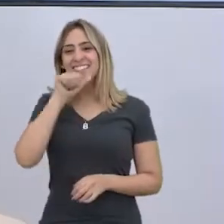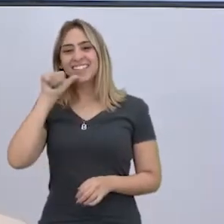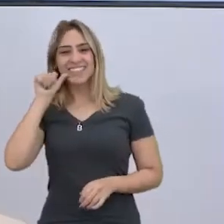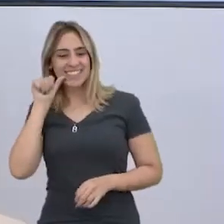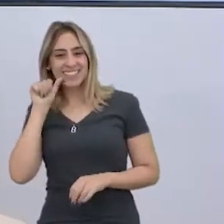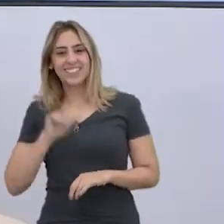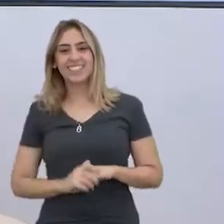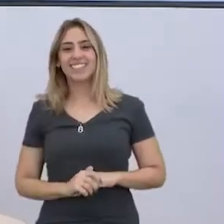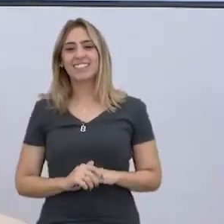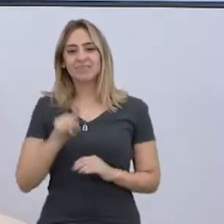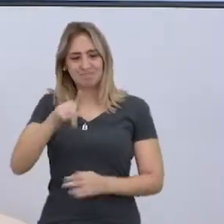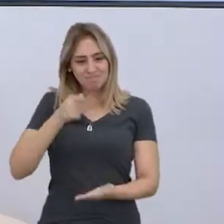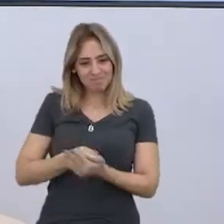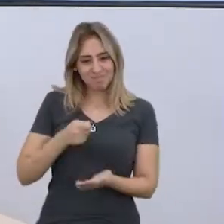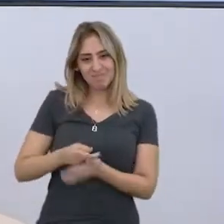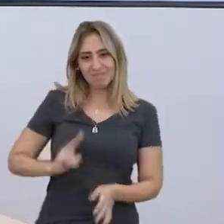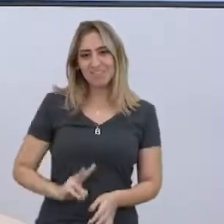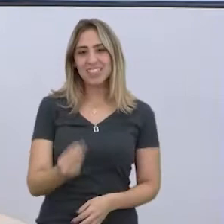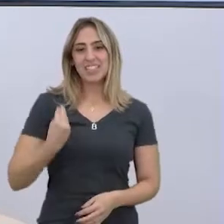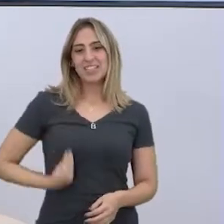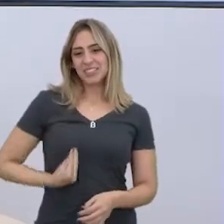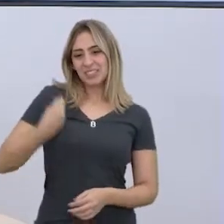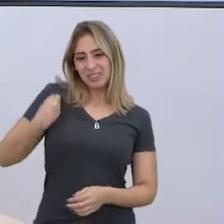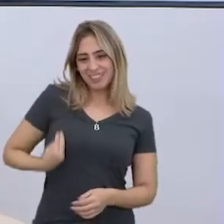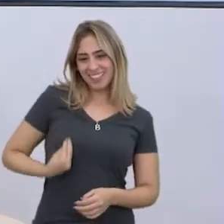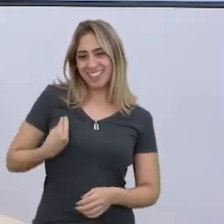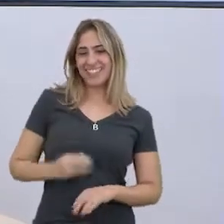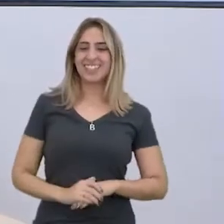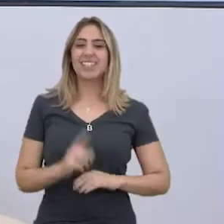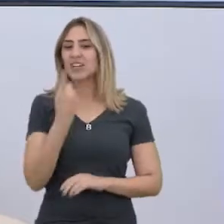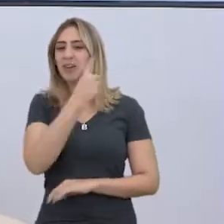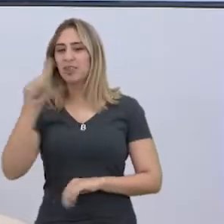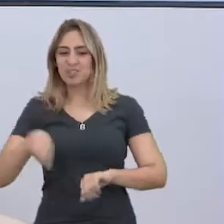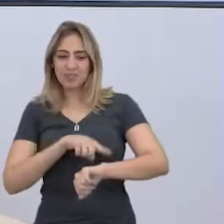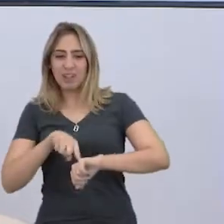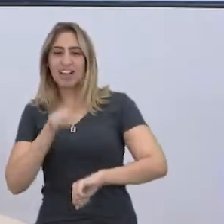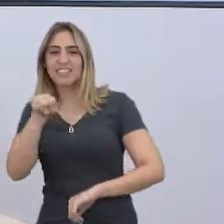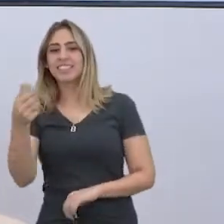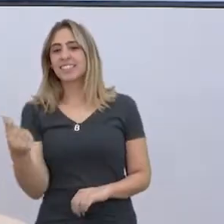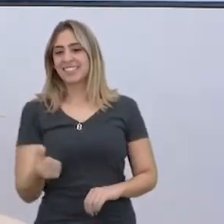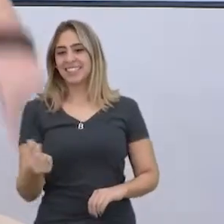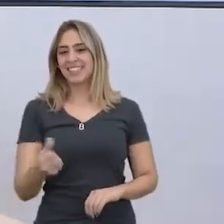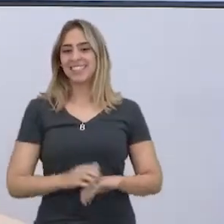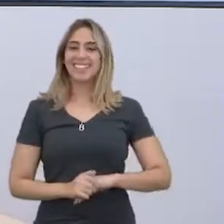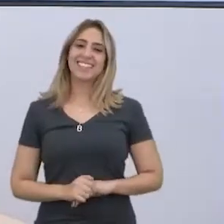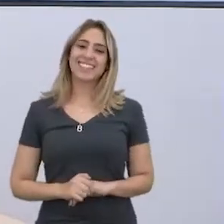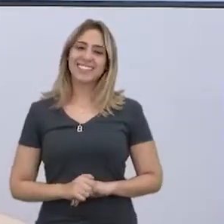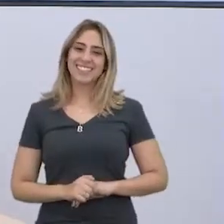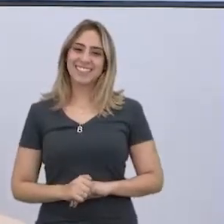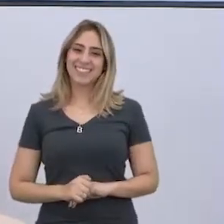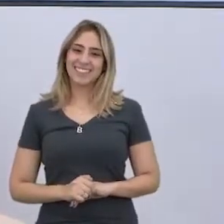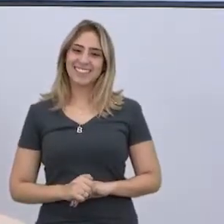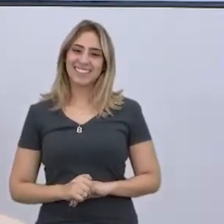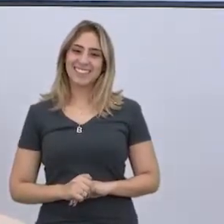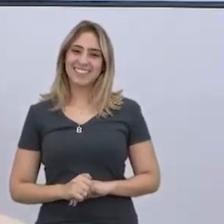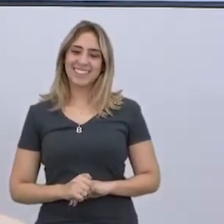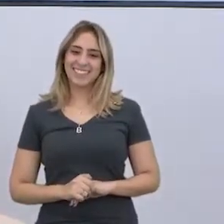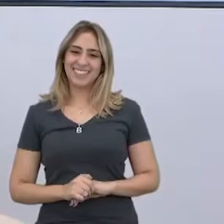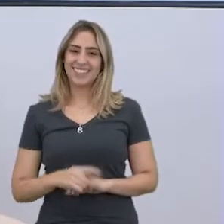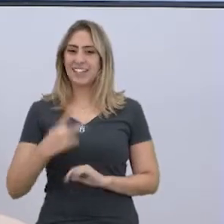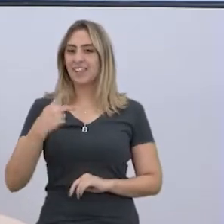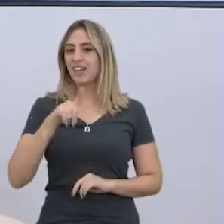Bianca, que é o quê? Guerreira! Sobrevivente do último horário da sexta-feira. Paloma aqui, que não aguenta mais. Mentira,